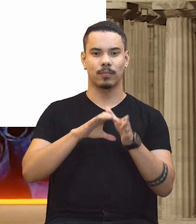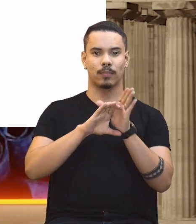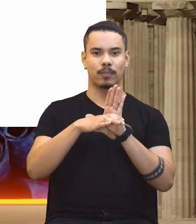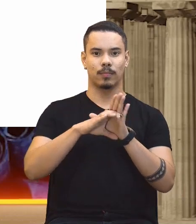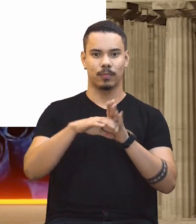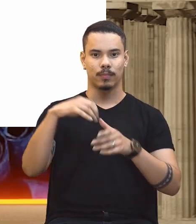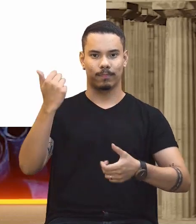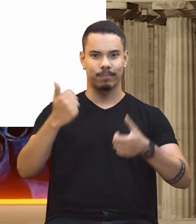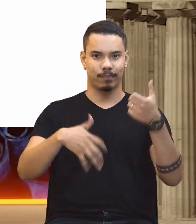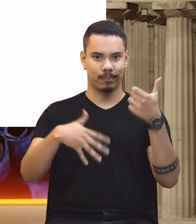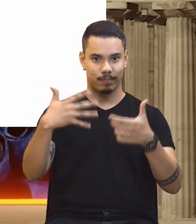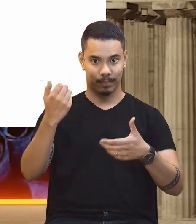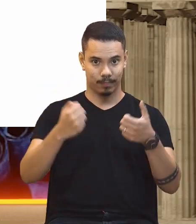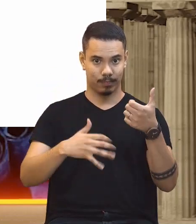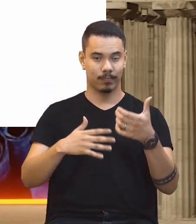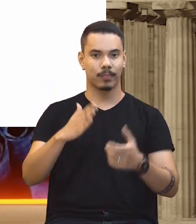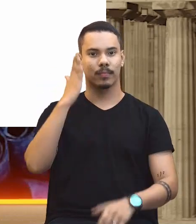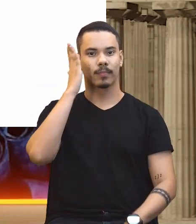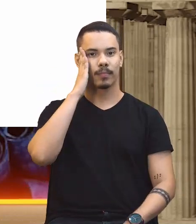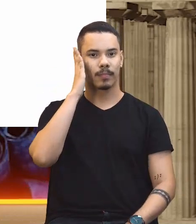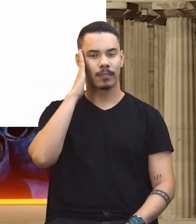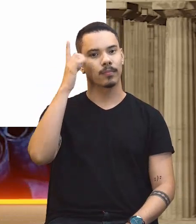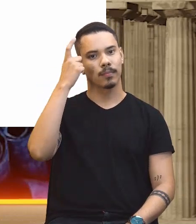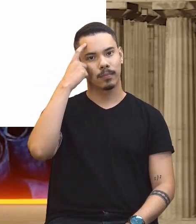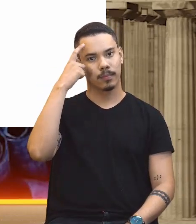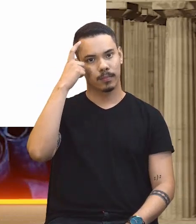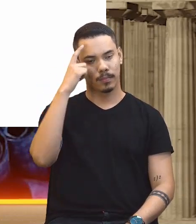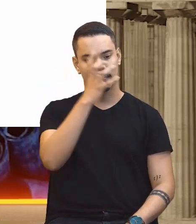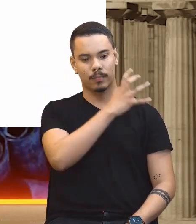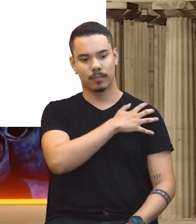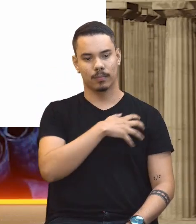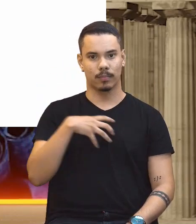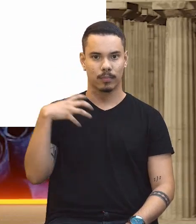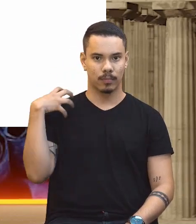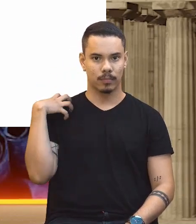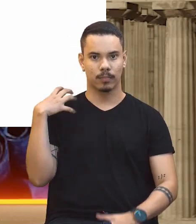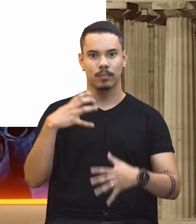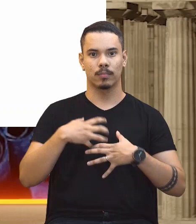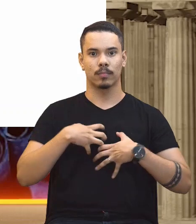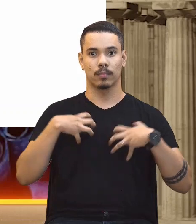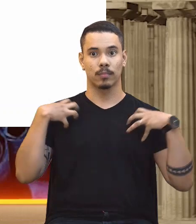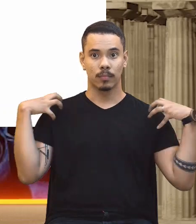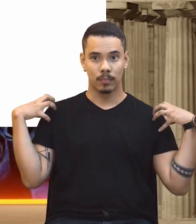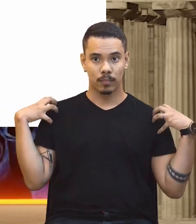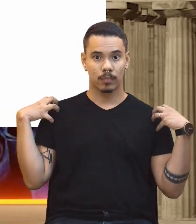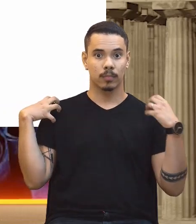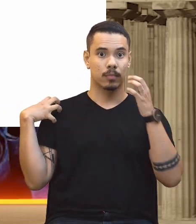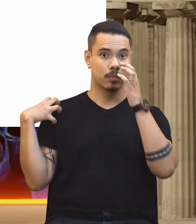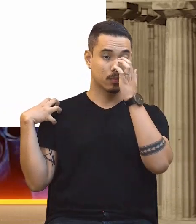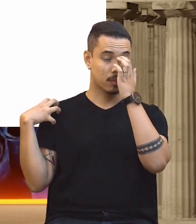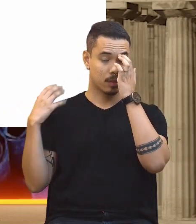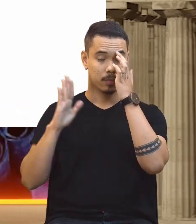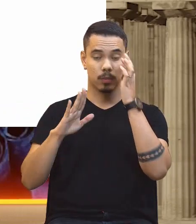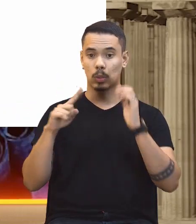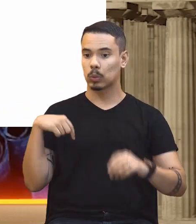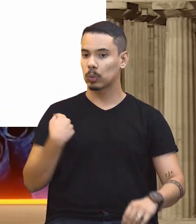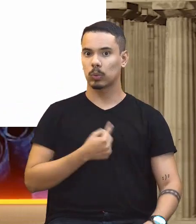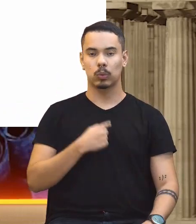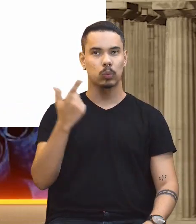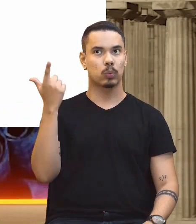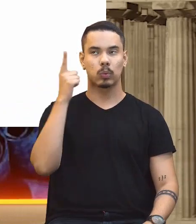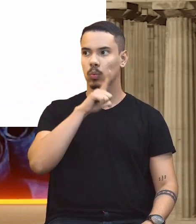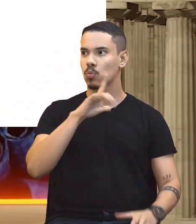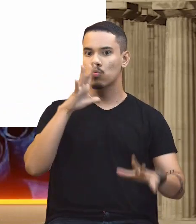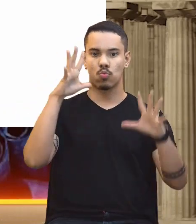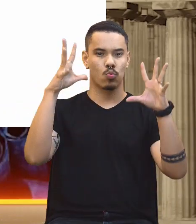a gente trabalhou o pensamento de Platão e Aristóteles. Como eu falei durante a revisão, a gente não consegue trabalhar tudo o que a gente